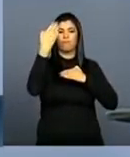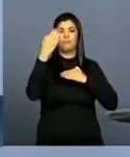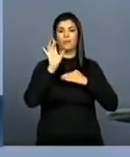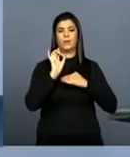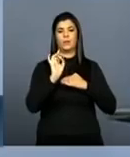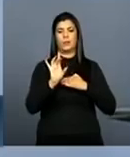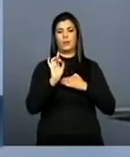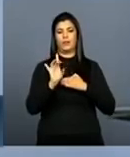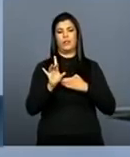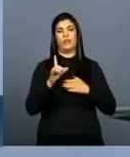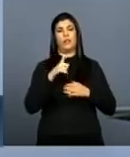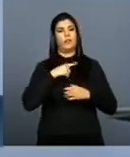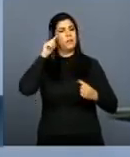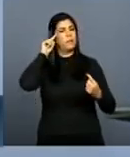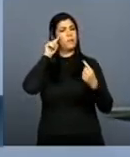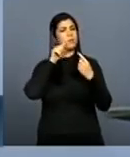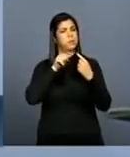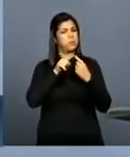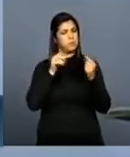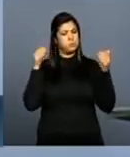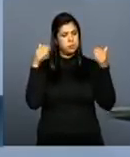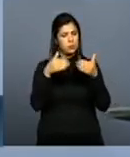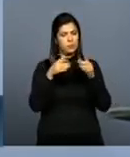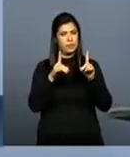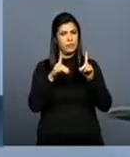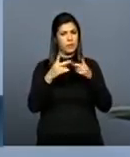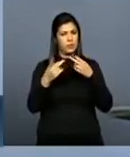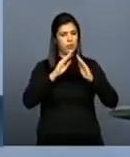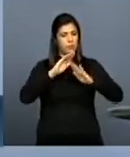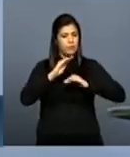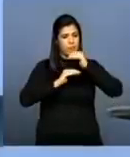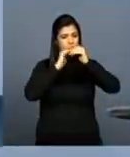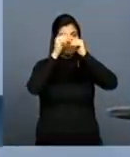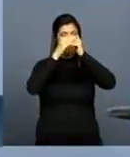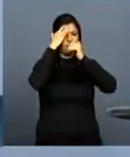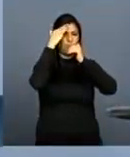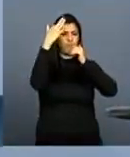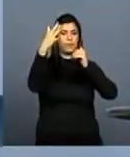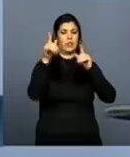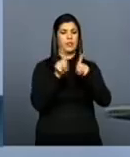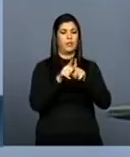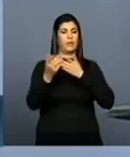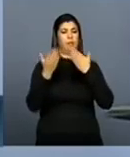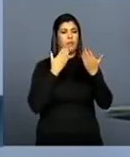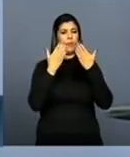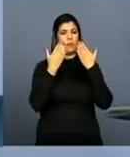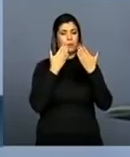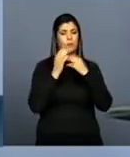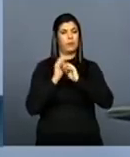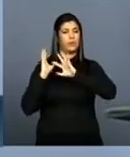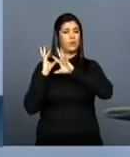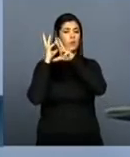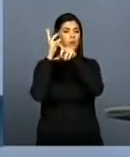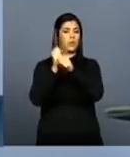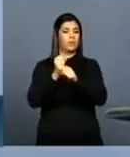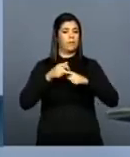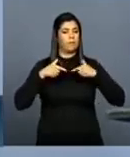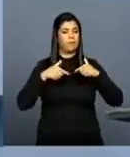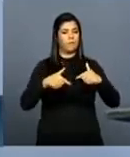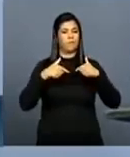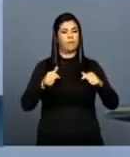a gente ter um mesmo objetivo e um mesmo sonho. Nós temos uma relação de história de militância junto e de